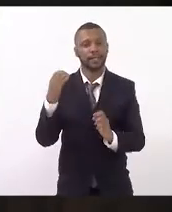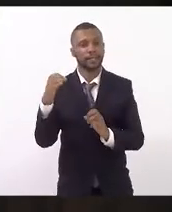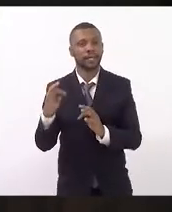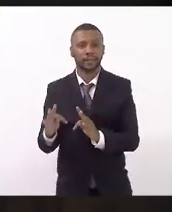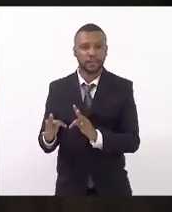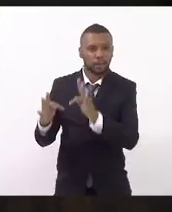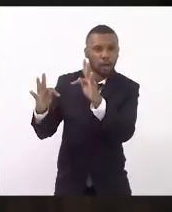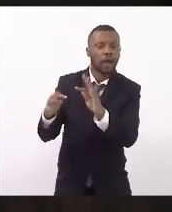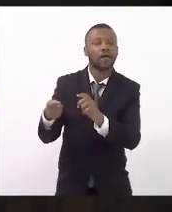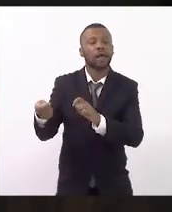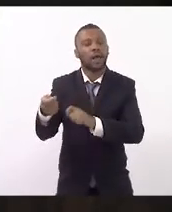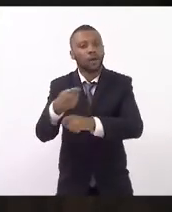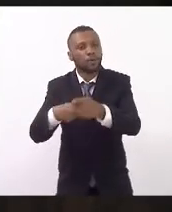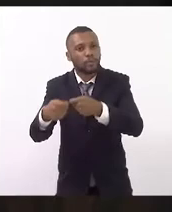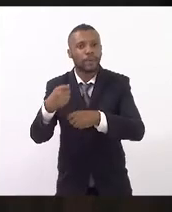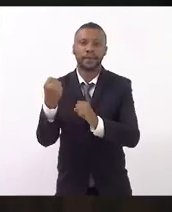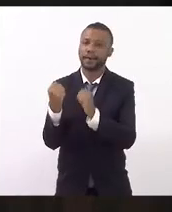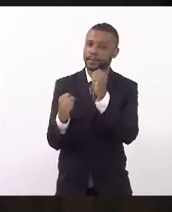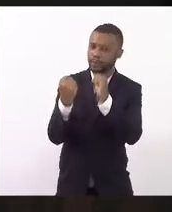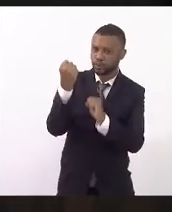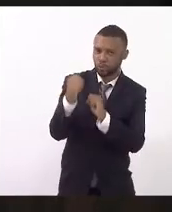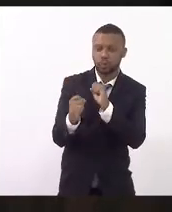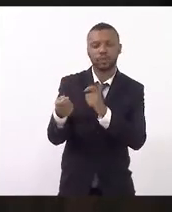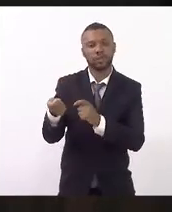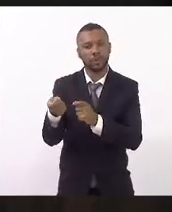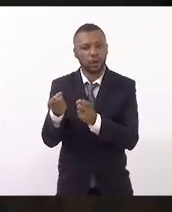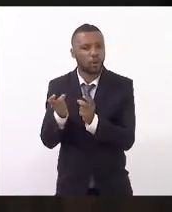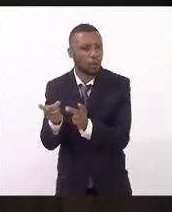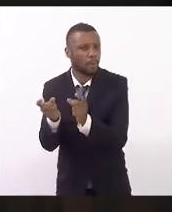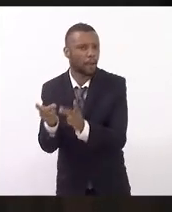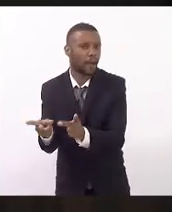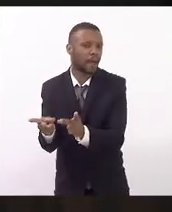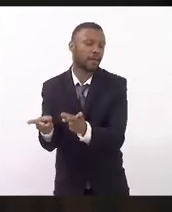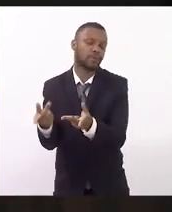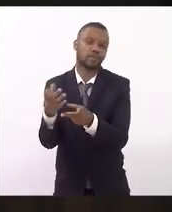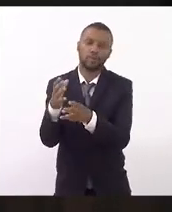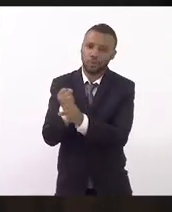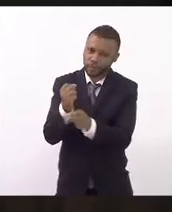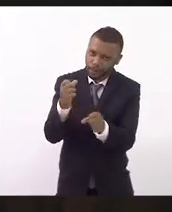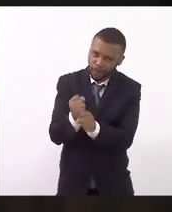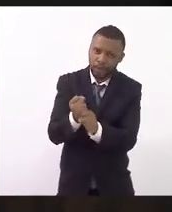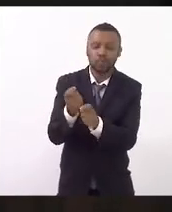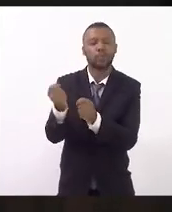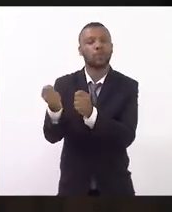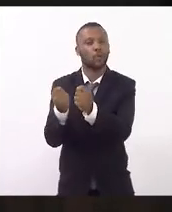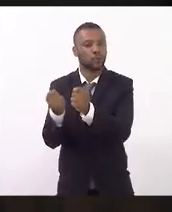Economia, Indústria e Comércio e de Orçamento, Finanças, Fiscalização Financeira e Controle.